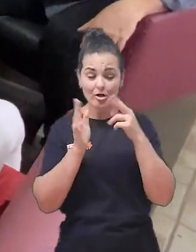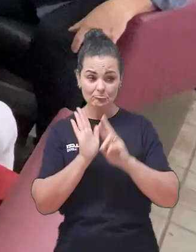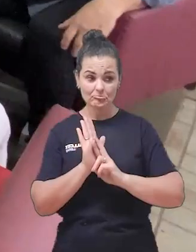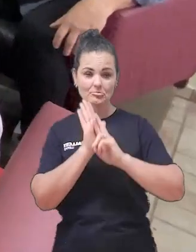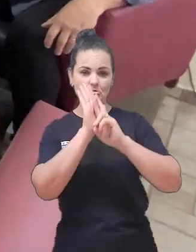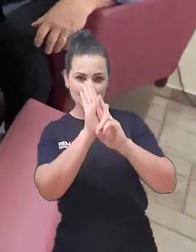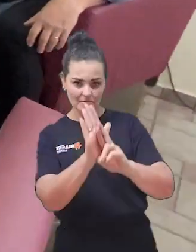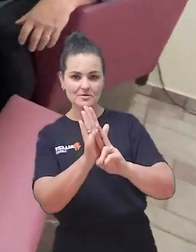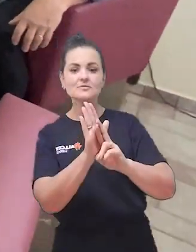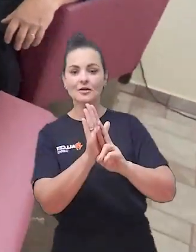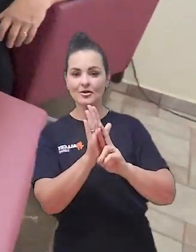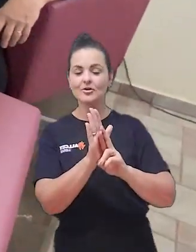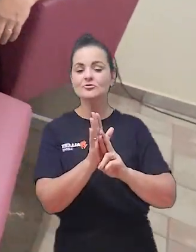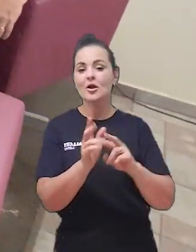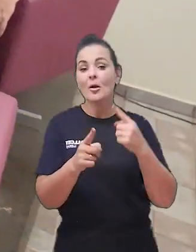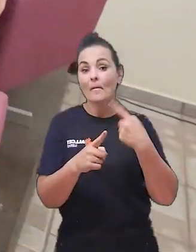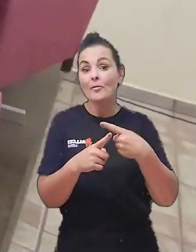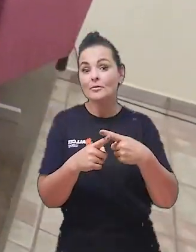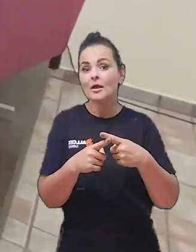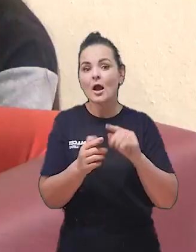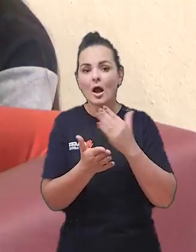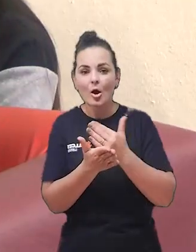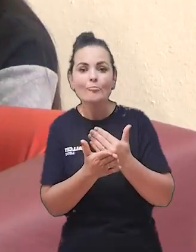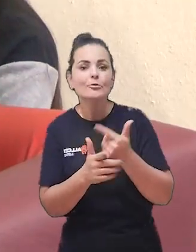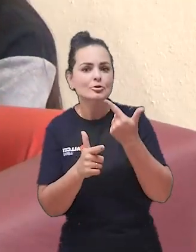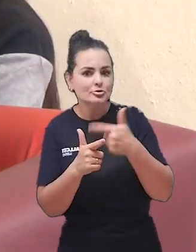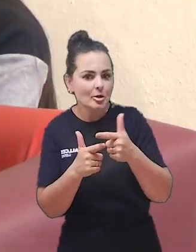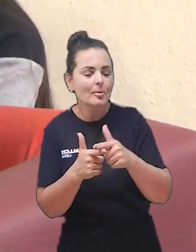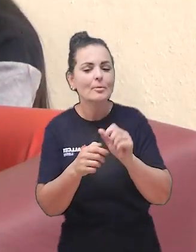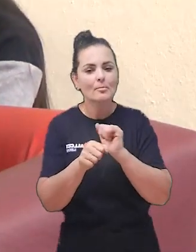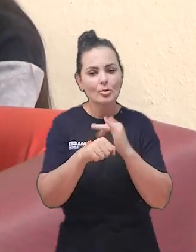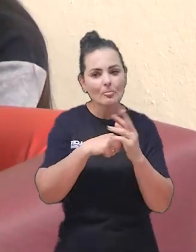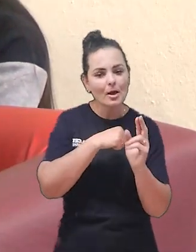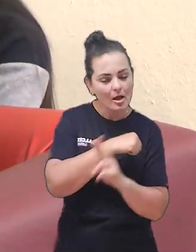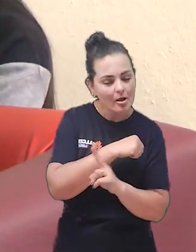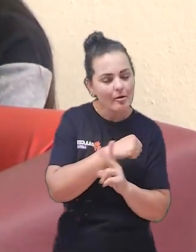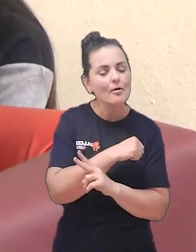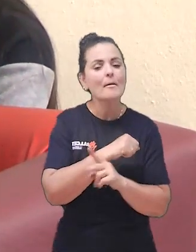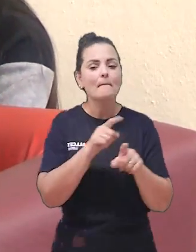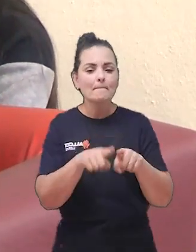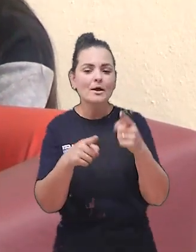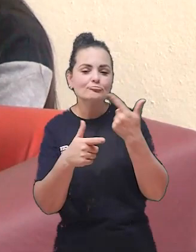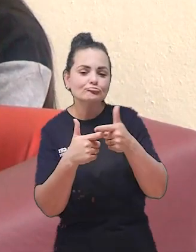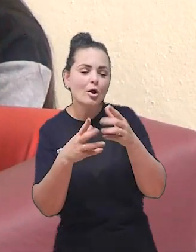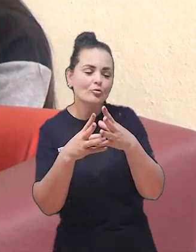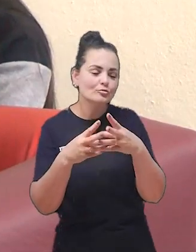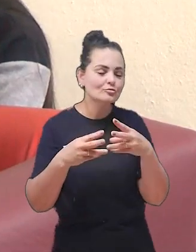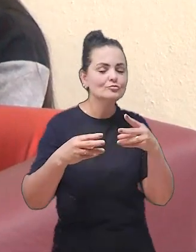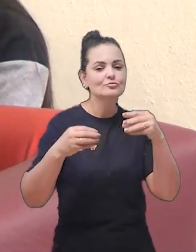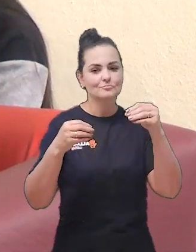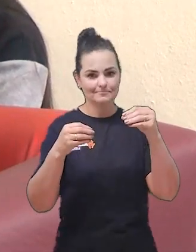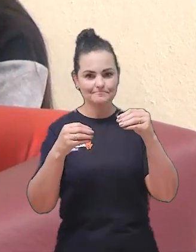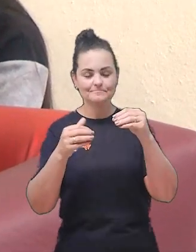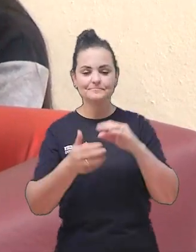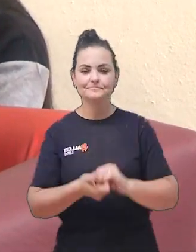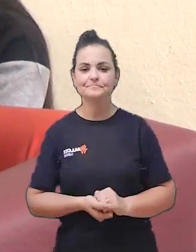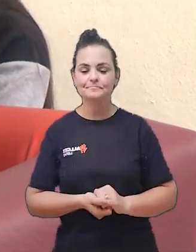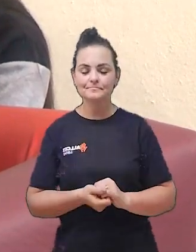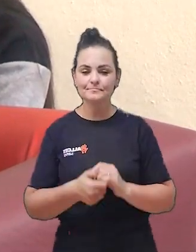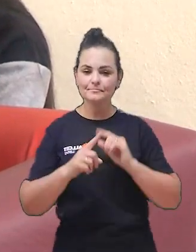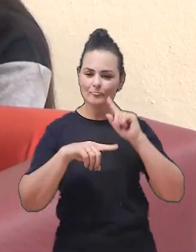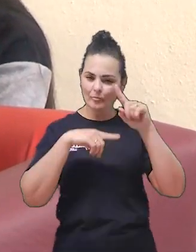situações da comunidade e as necessidades que tinha. E eu lembro muito bem que